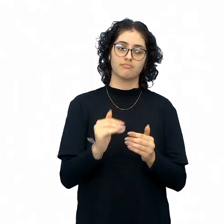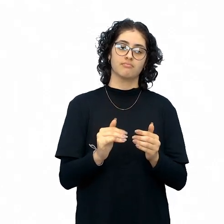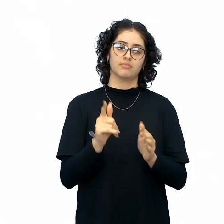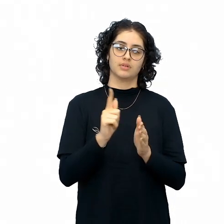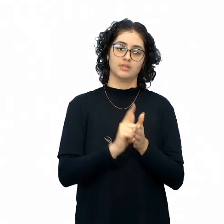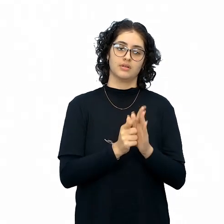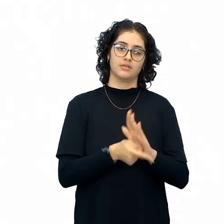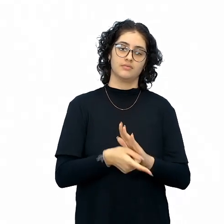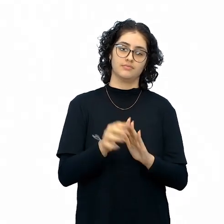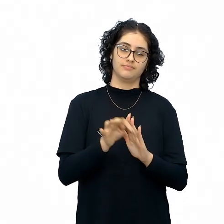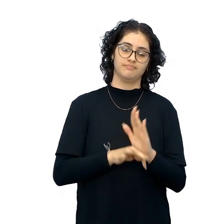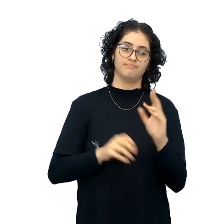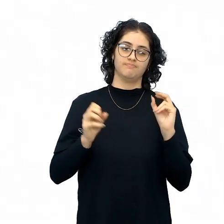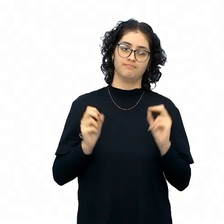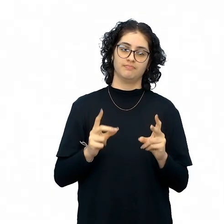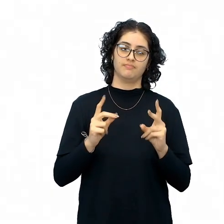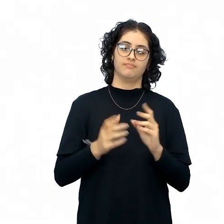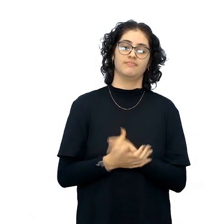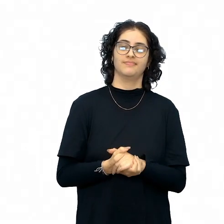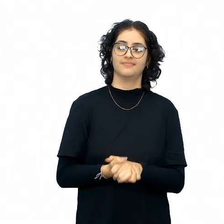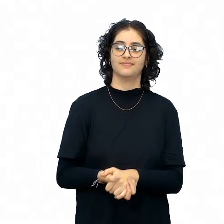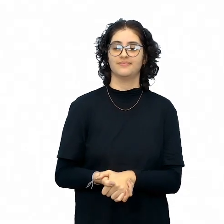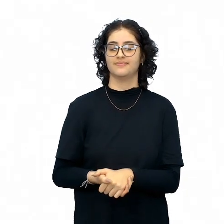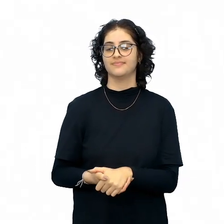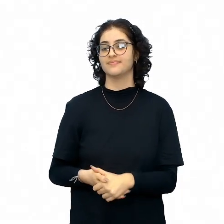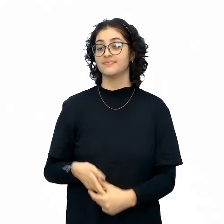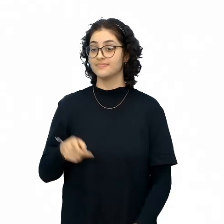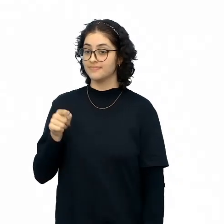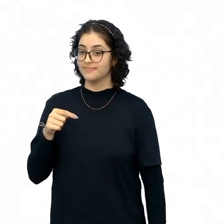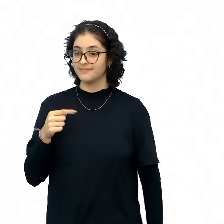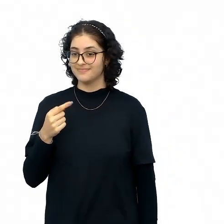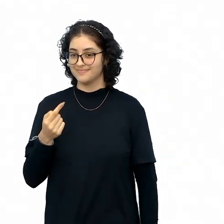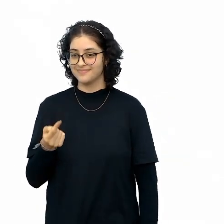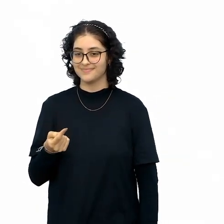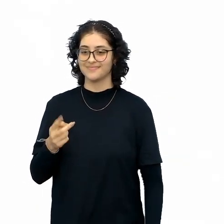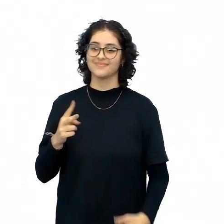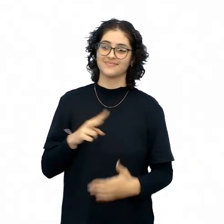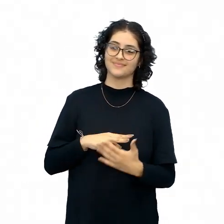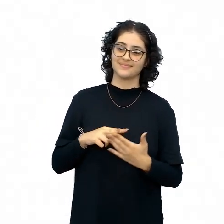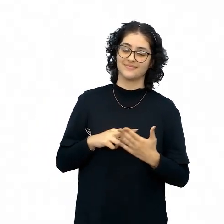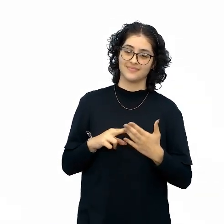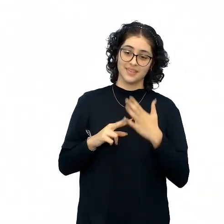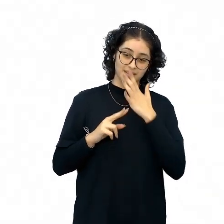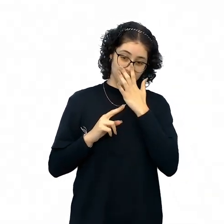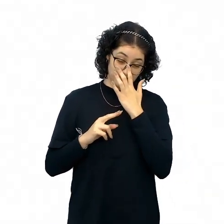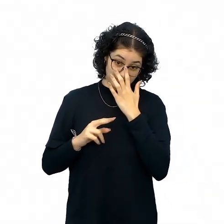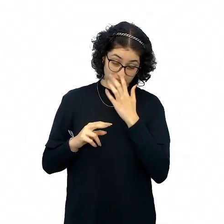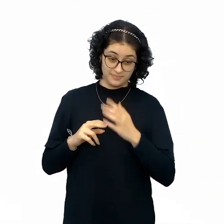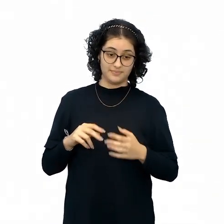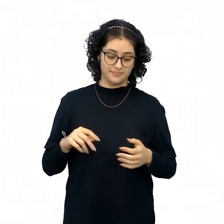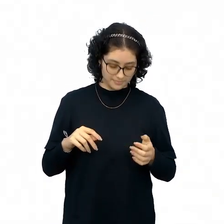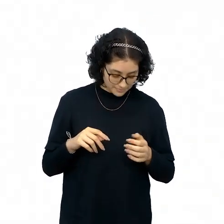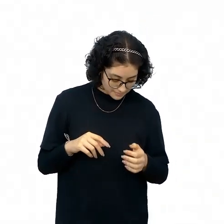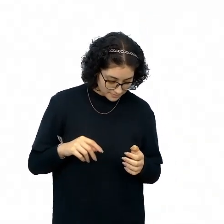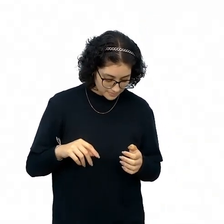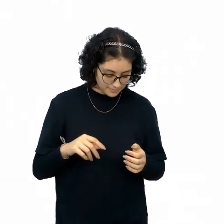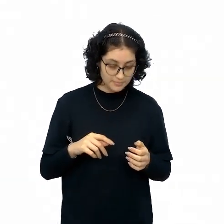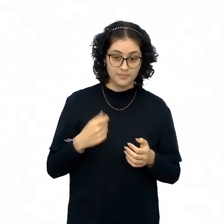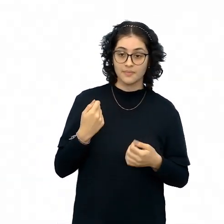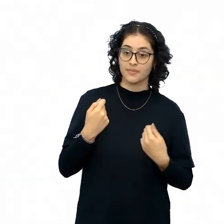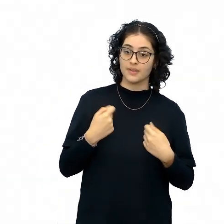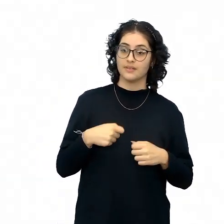textual, ok? Para quê? Olha, depois, então, da leitura, depois dessa discussão,